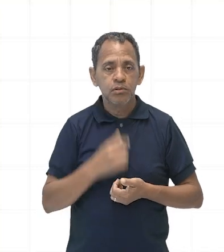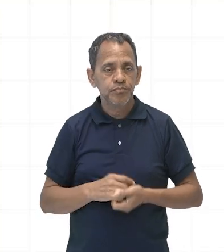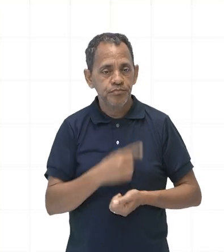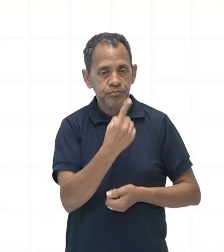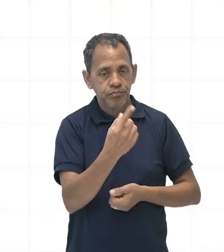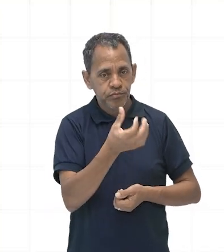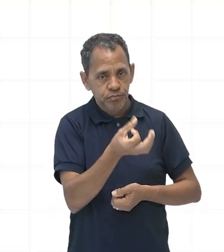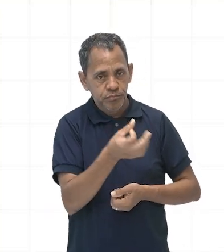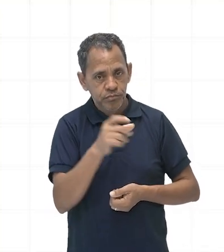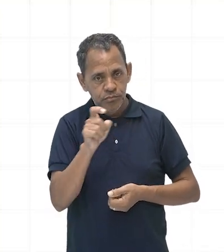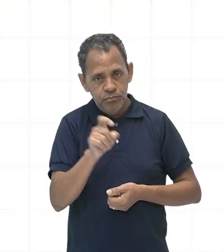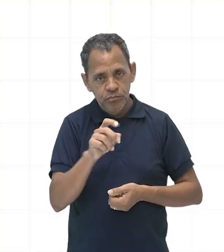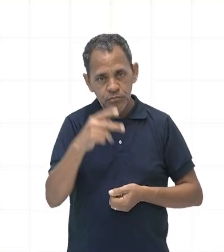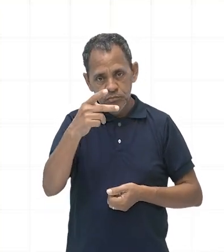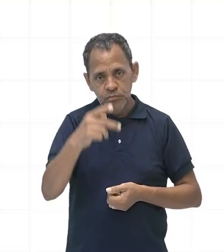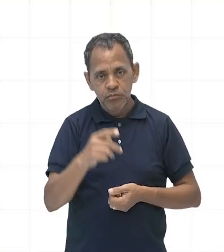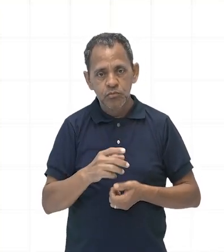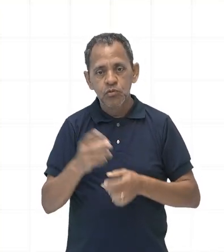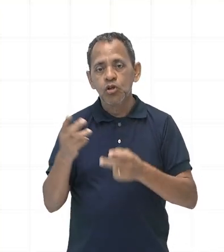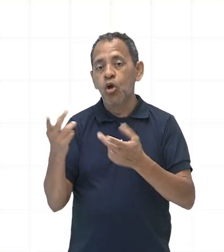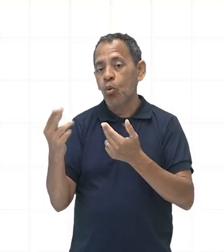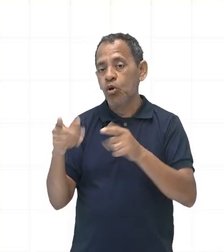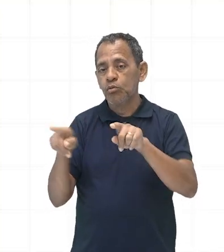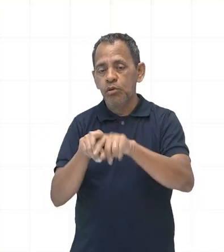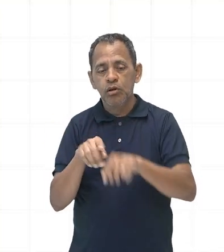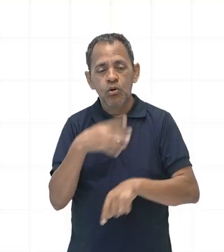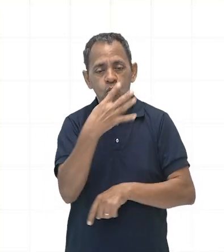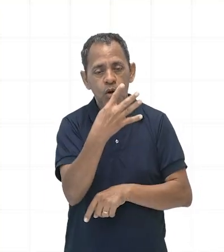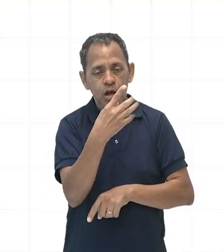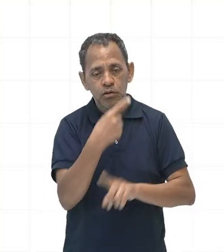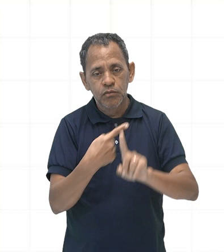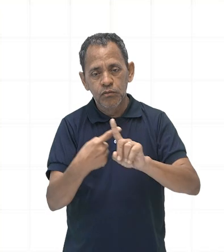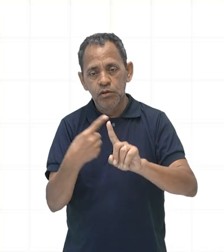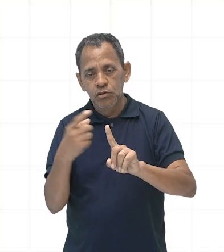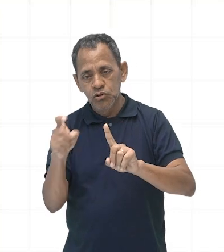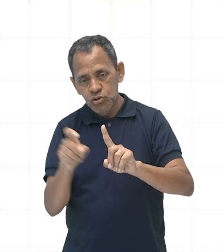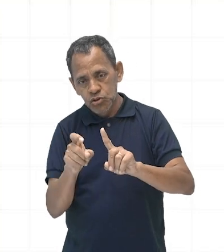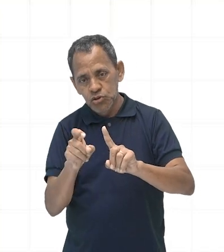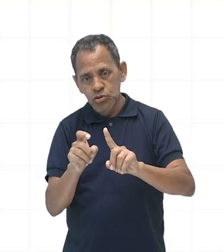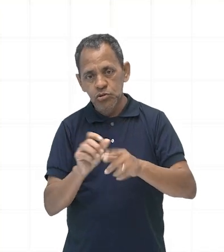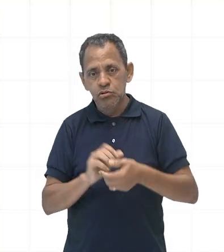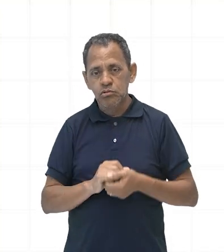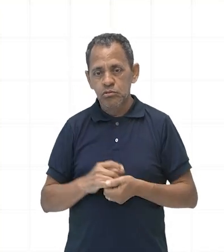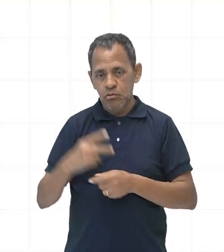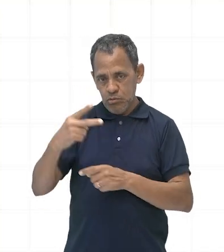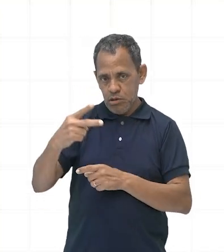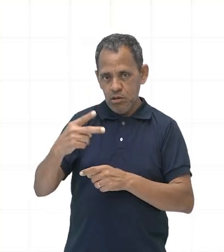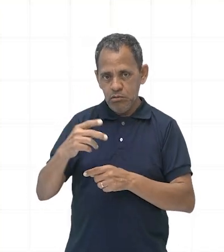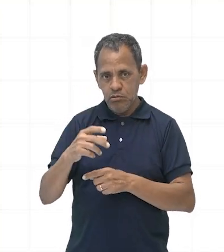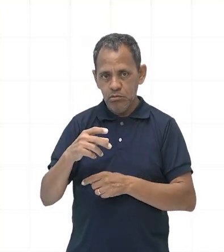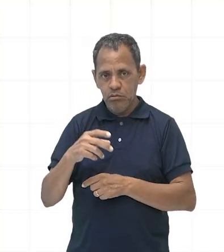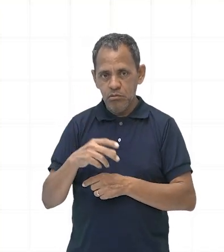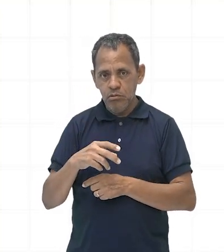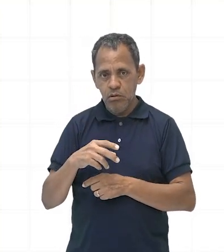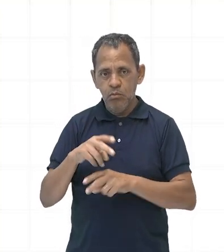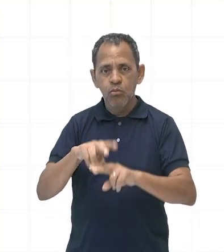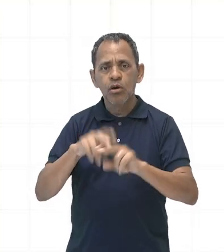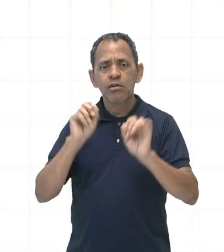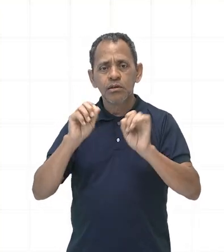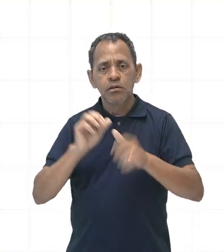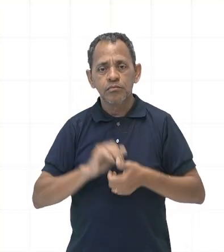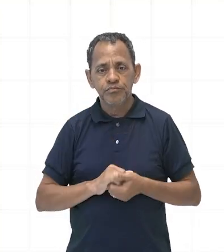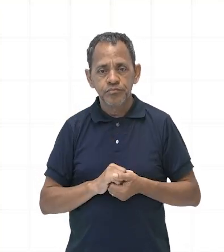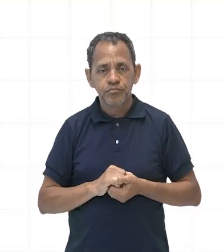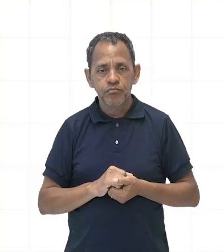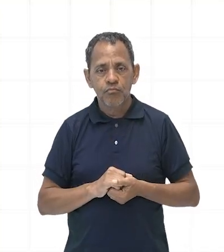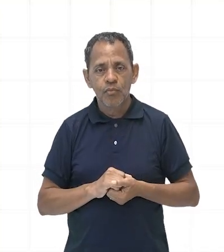é a mesma coisa que 4 vezes x ao quadrado? Por conta de quem?